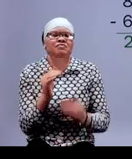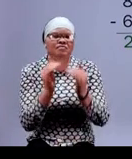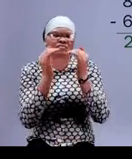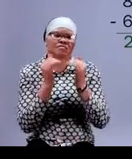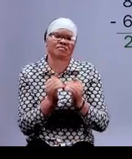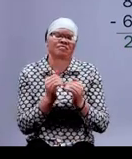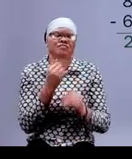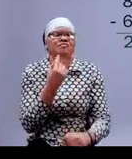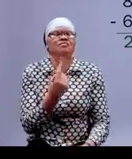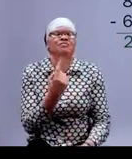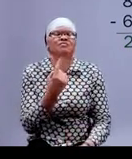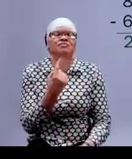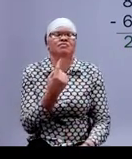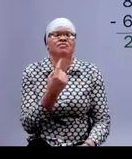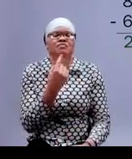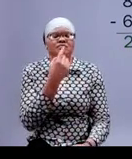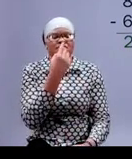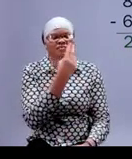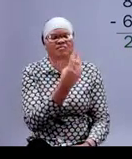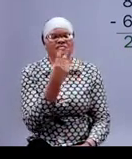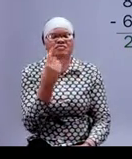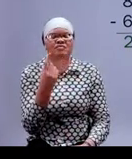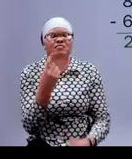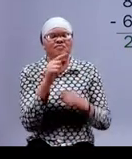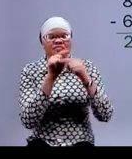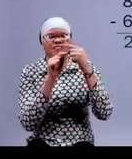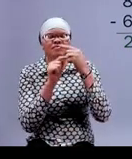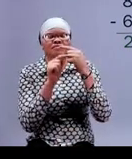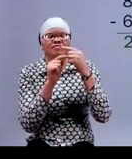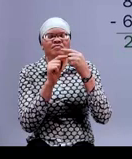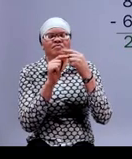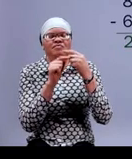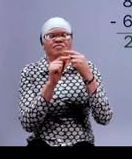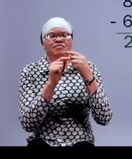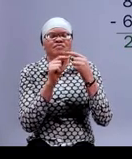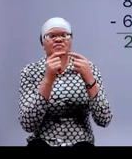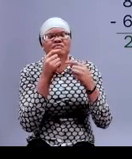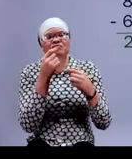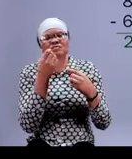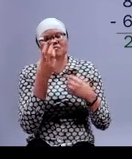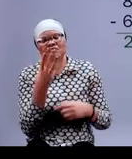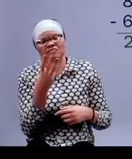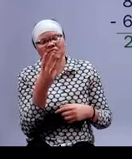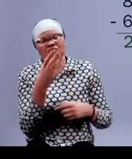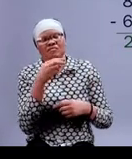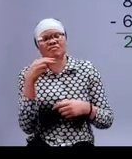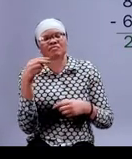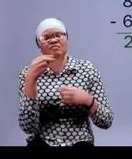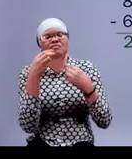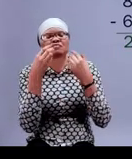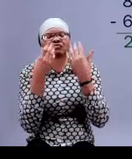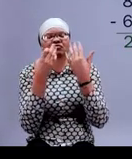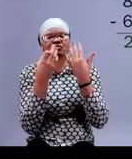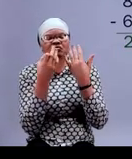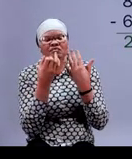baixa 1 21 a dividir por 3